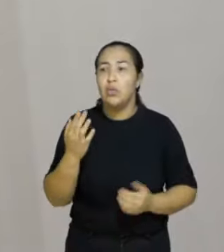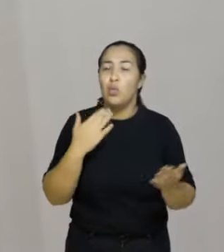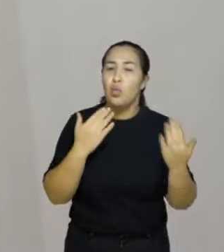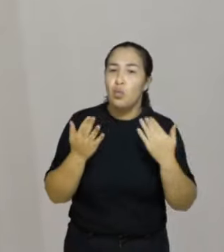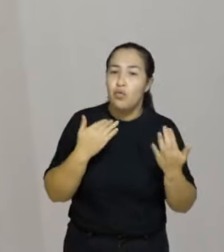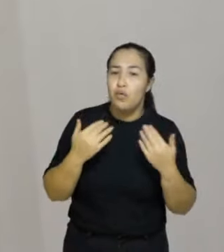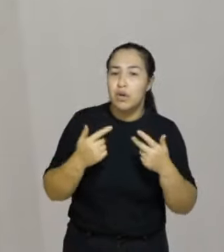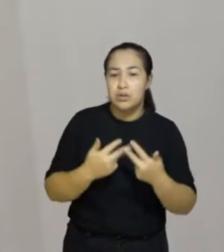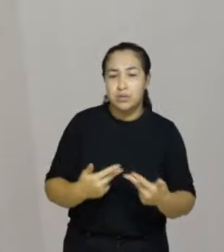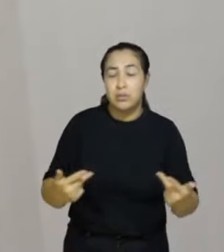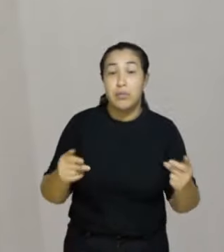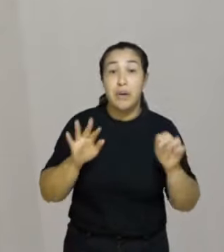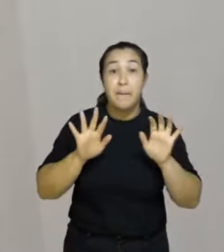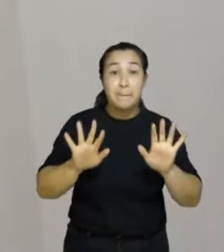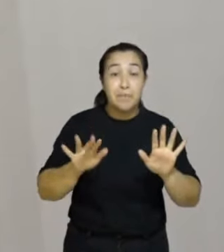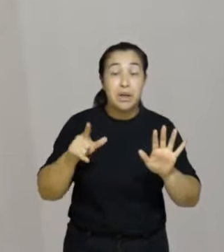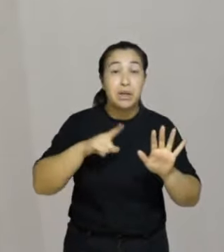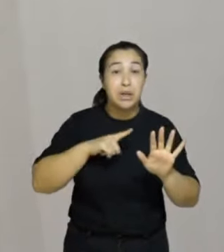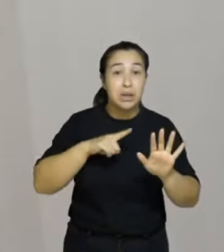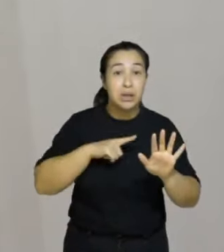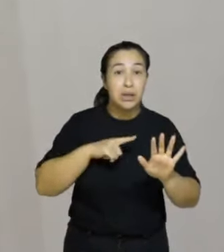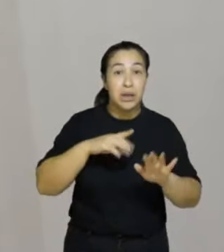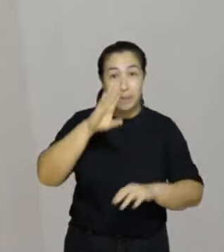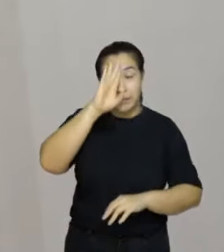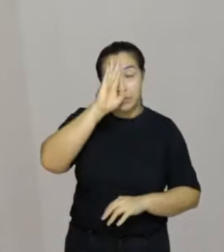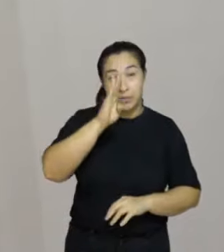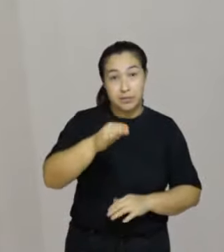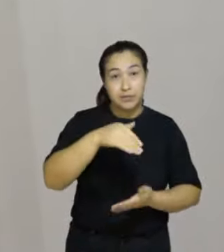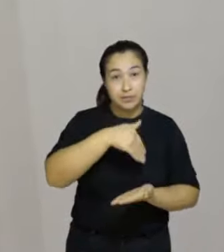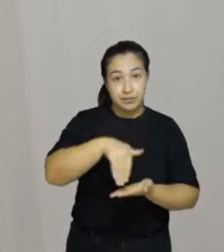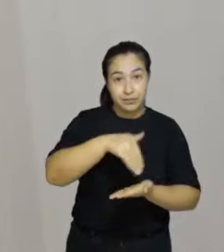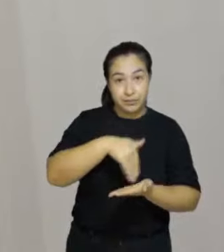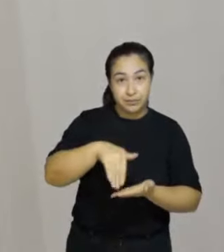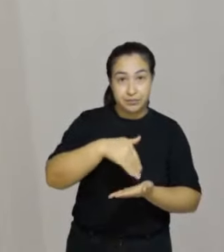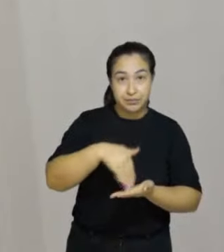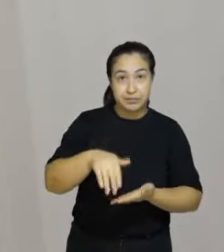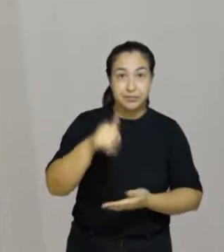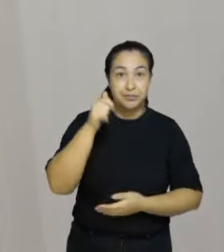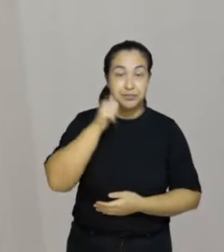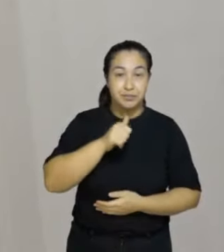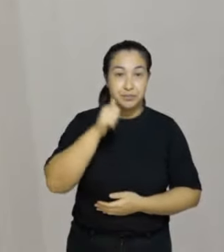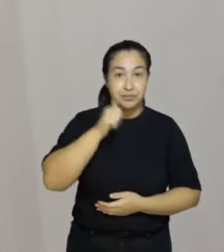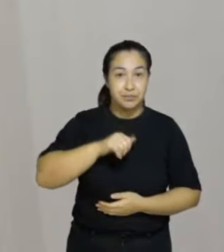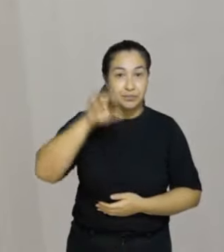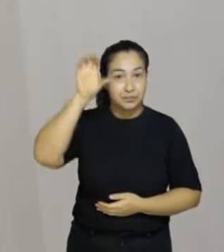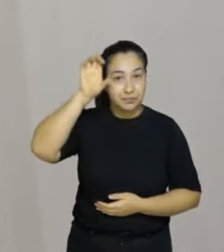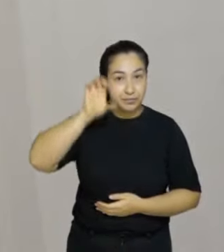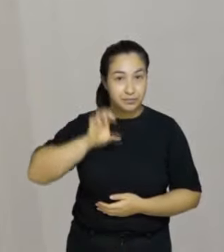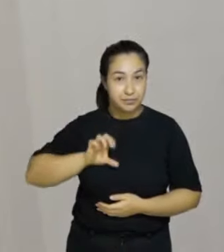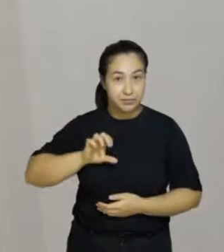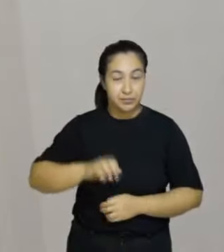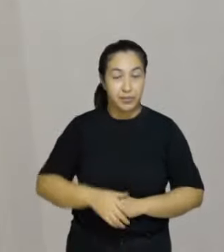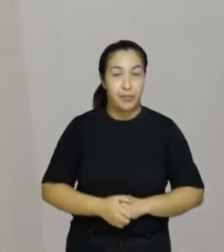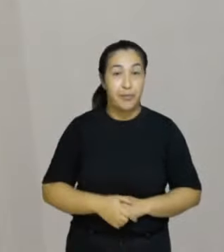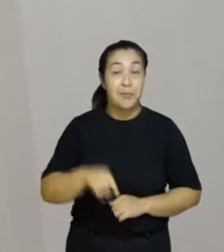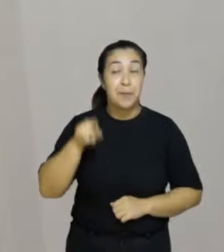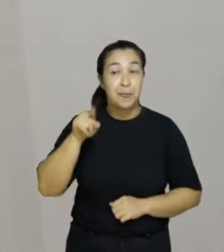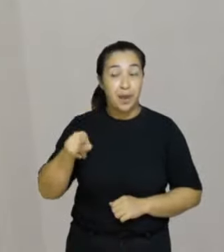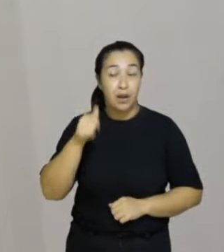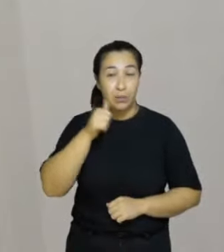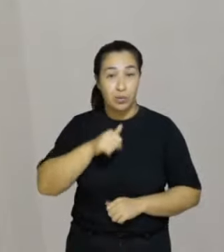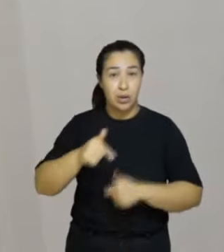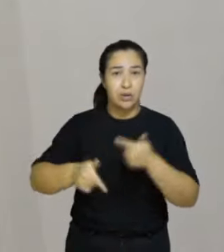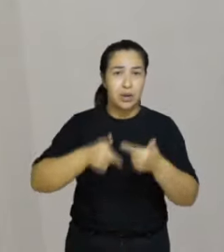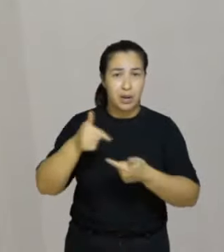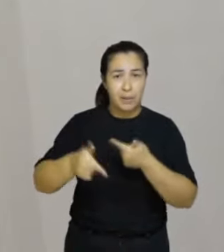dos debates, tenho acompanhado principalmente a secretária Carmen Zanotto, do seu trabalho que ela realiza e de toda a sua